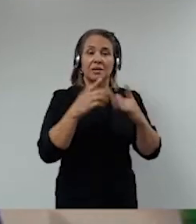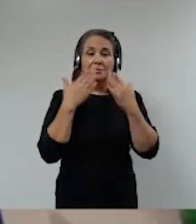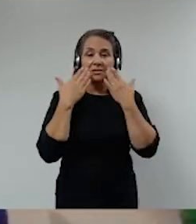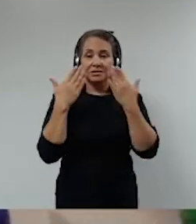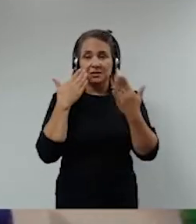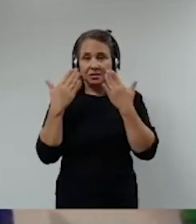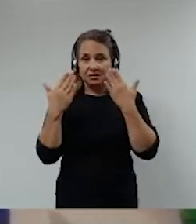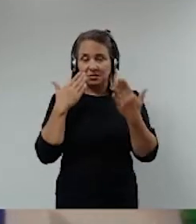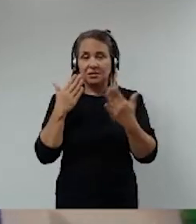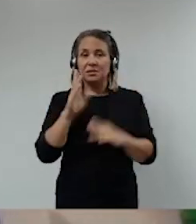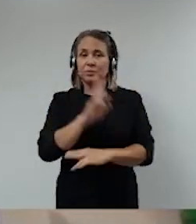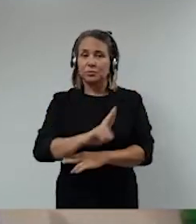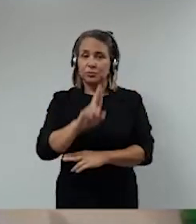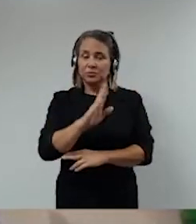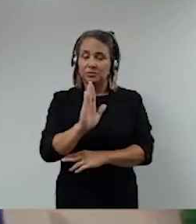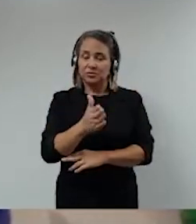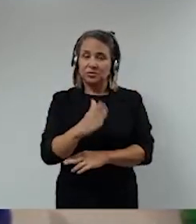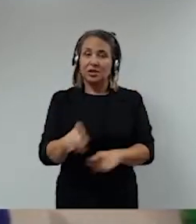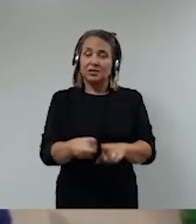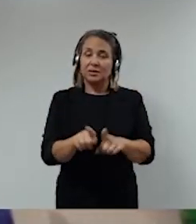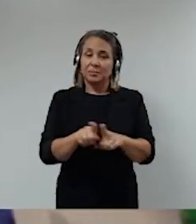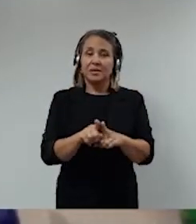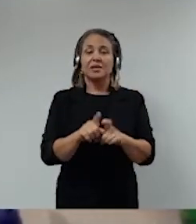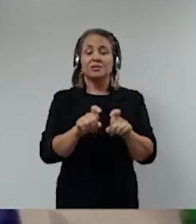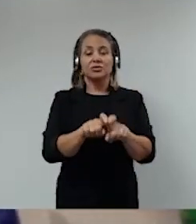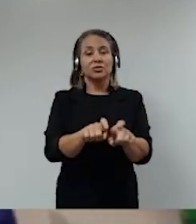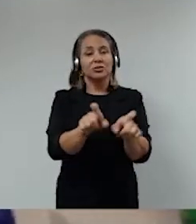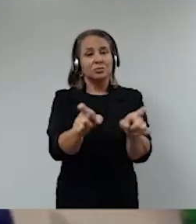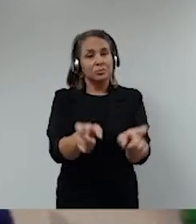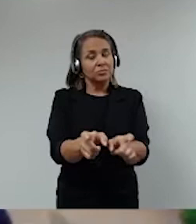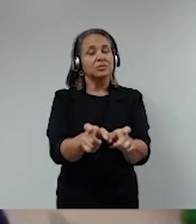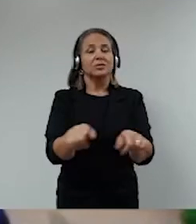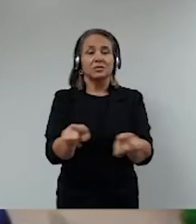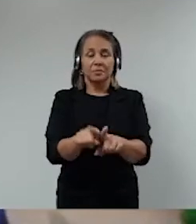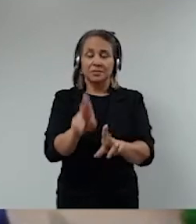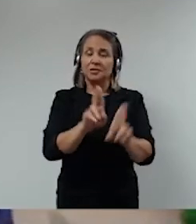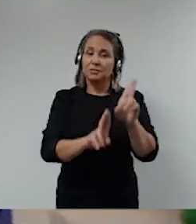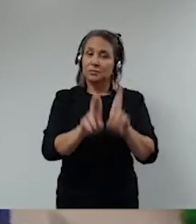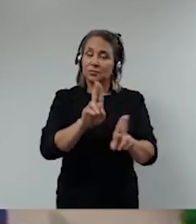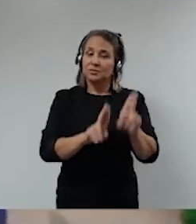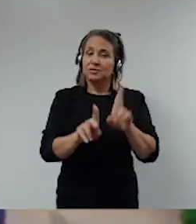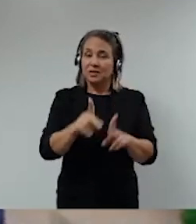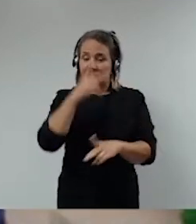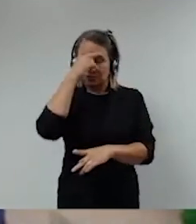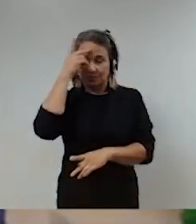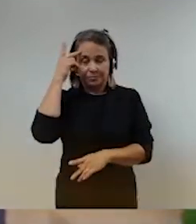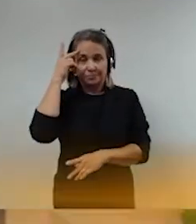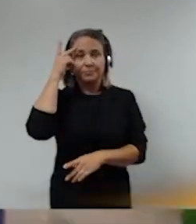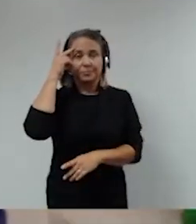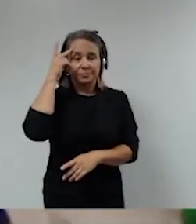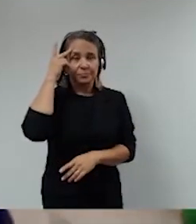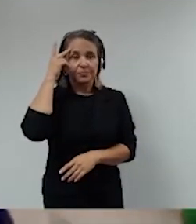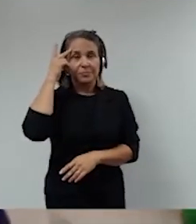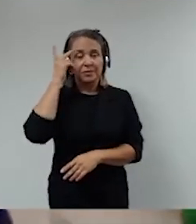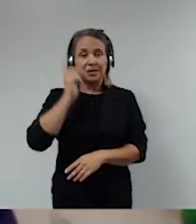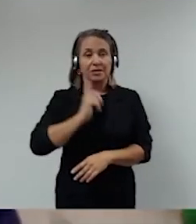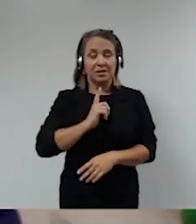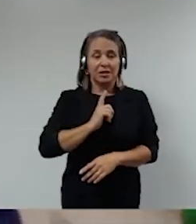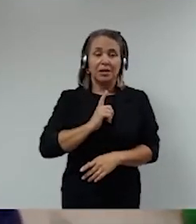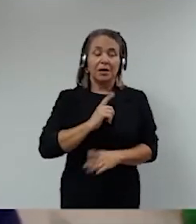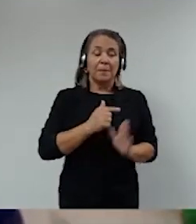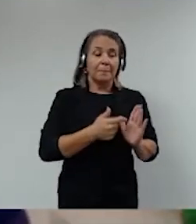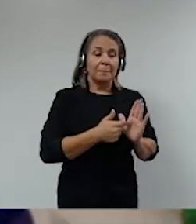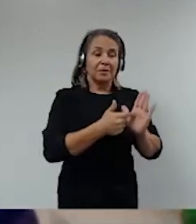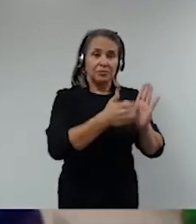tempo, na parte da ginecologia, então, que são os pacientes passam para os